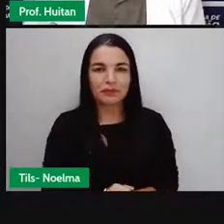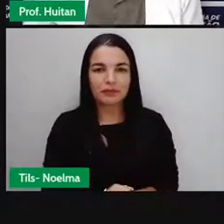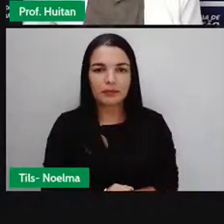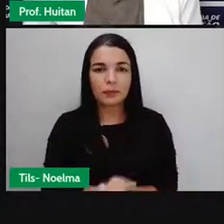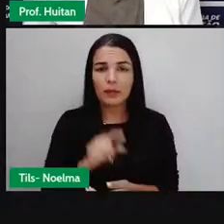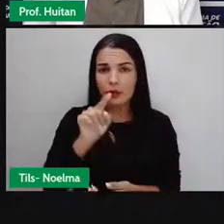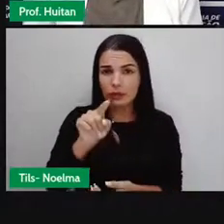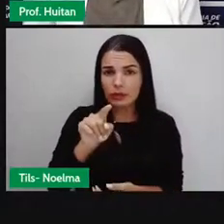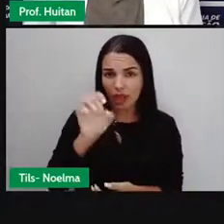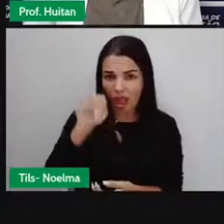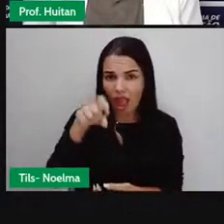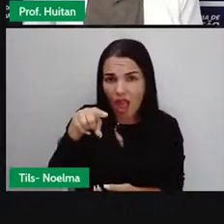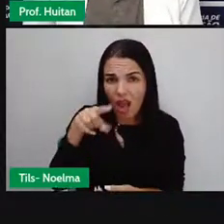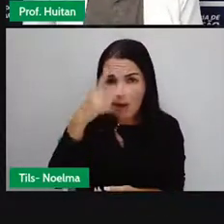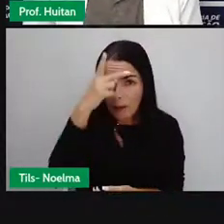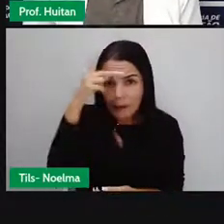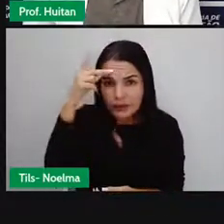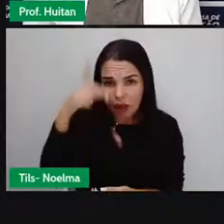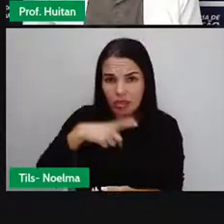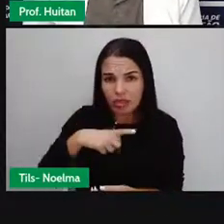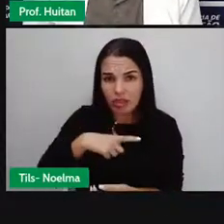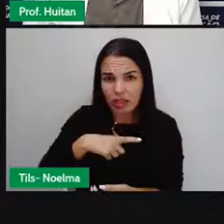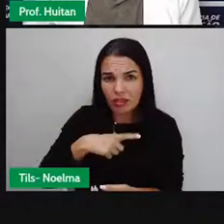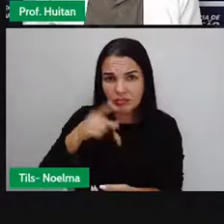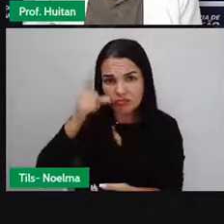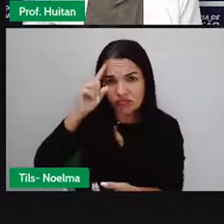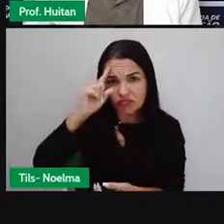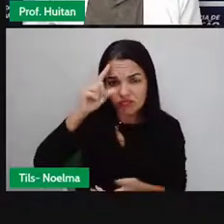Então, você é uma pessoa que tem o hábito de ler?